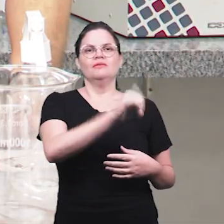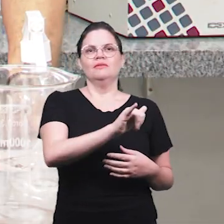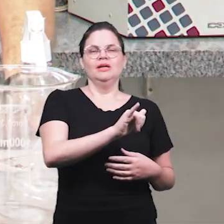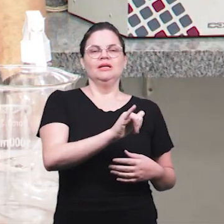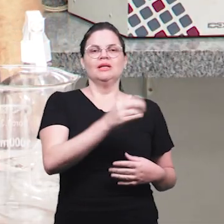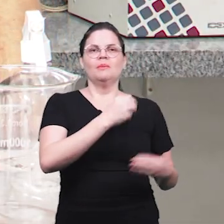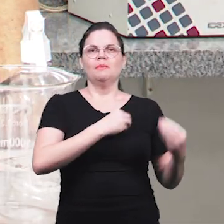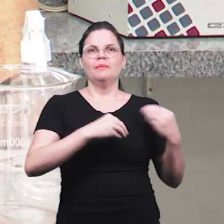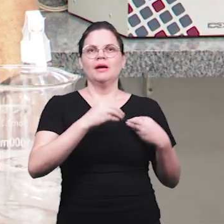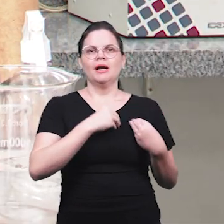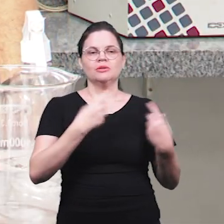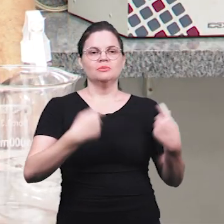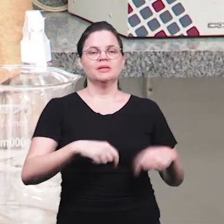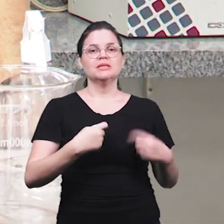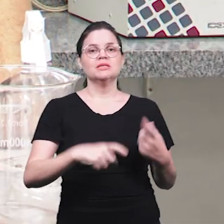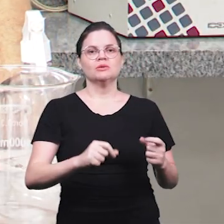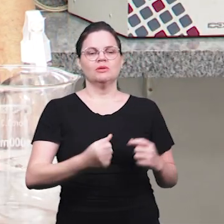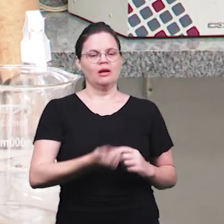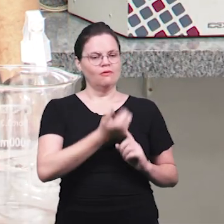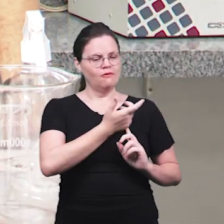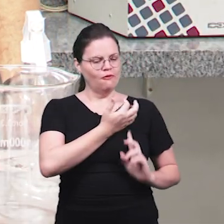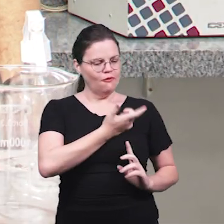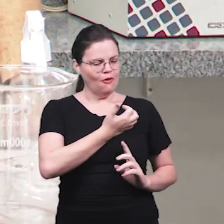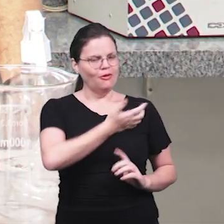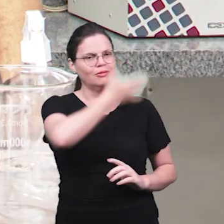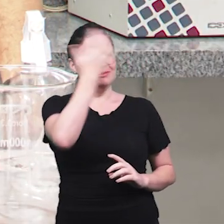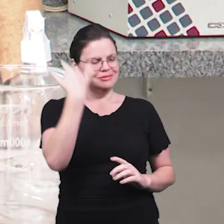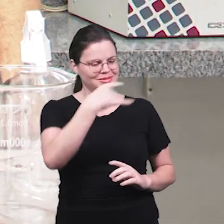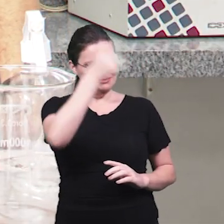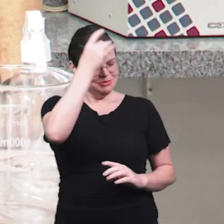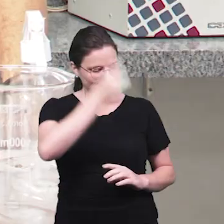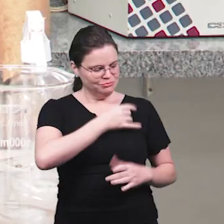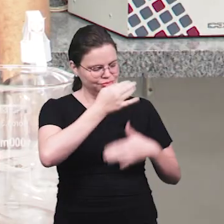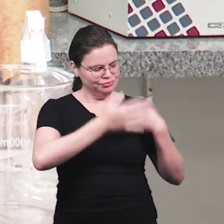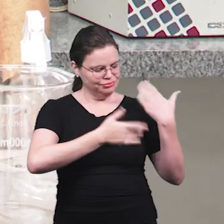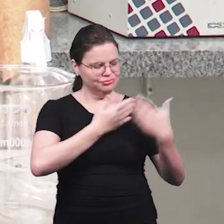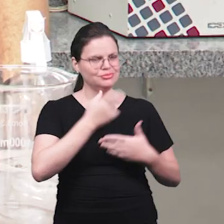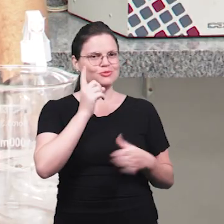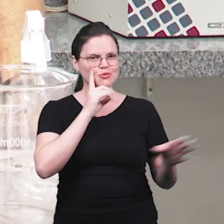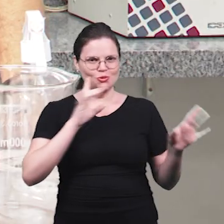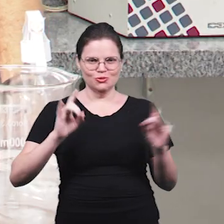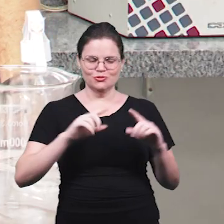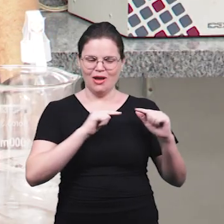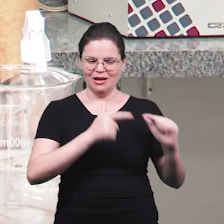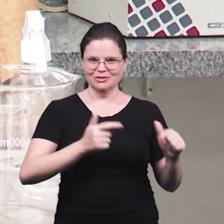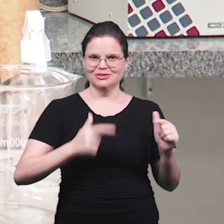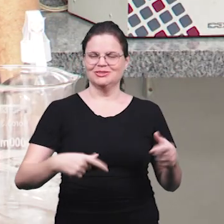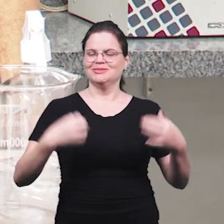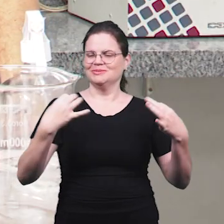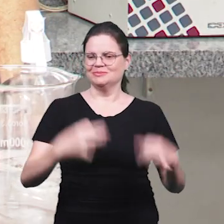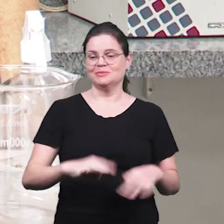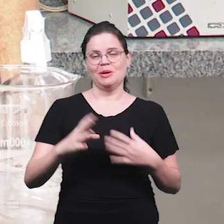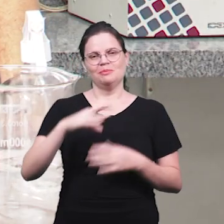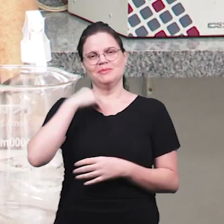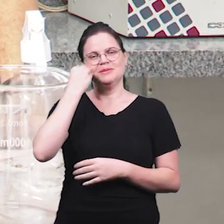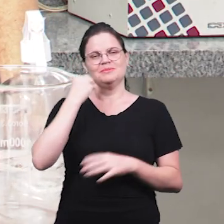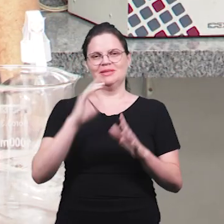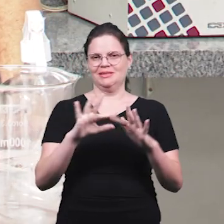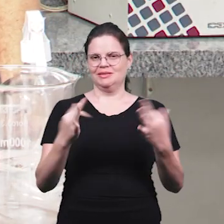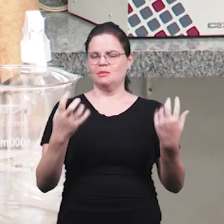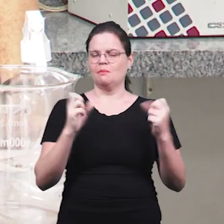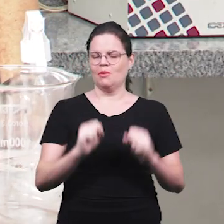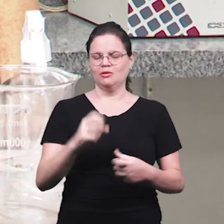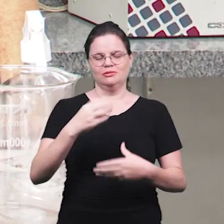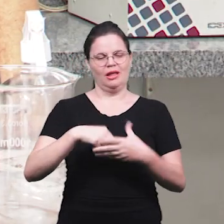enche do pecado, o fogo tem que estar aceso ou tem que estar apagado na nossa vida? Aceso. O fogo tem que estar aceso. Então, meus irmãos, essa aqui é uma experiência simples que os irmãos